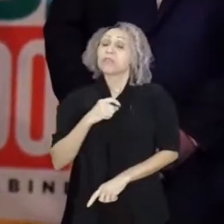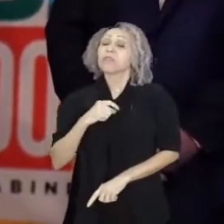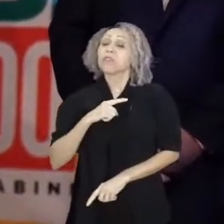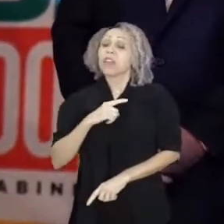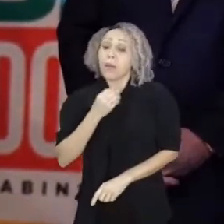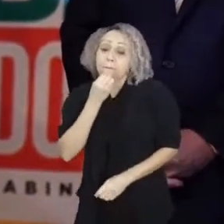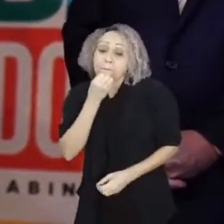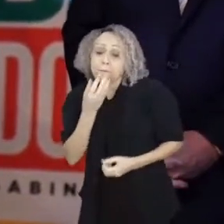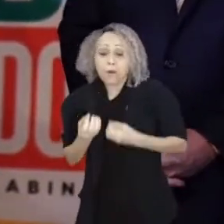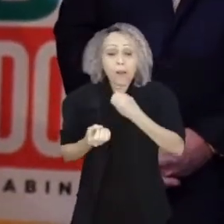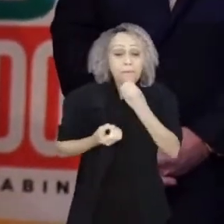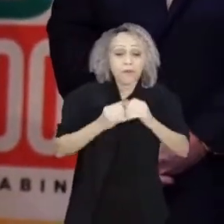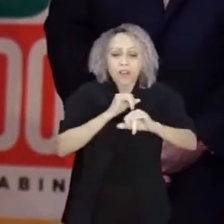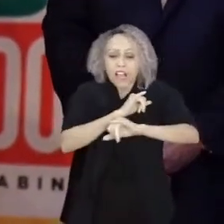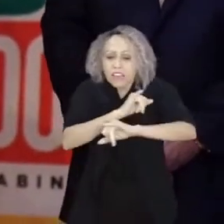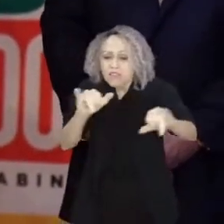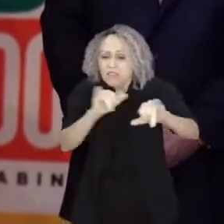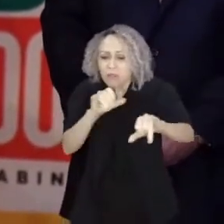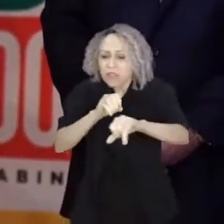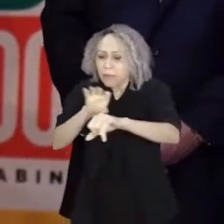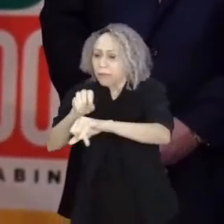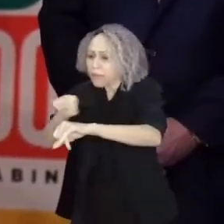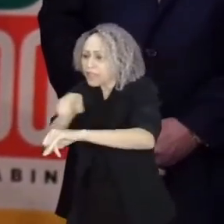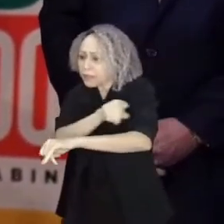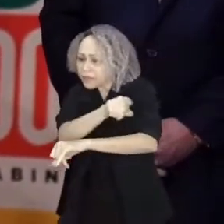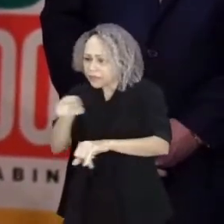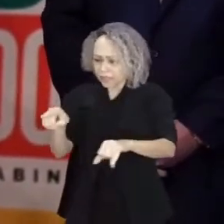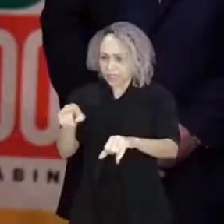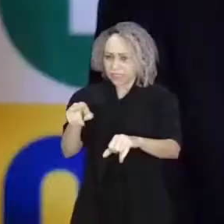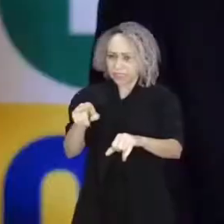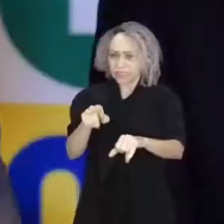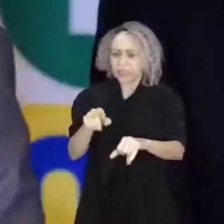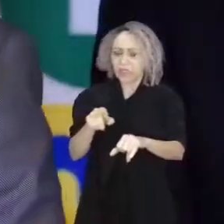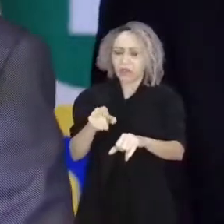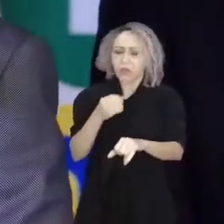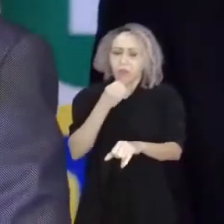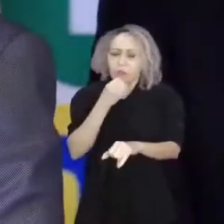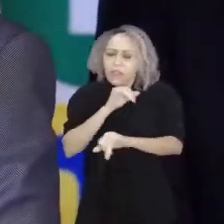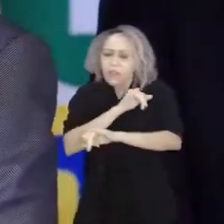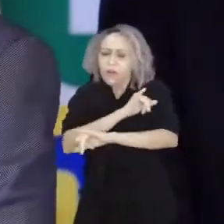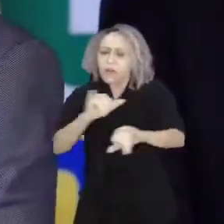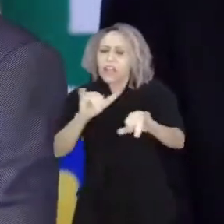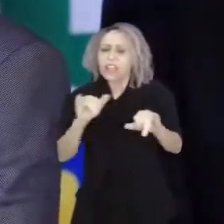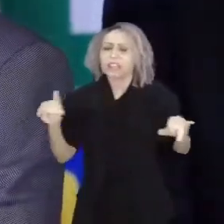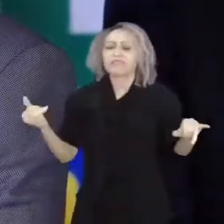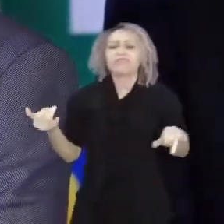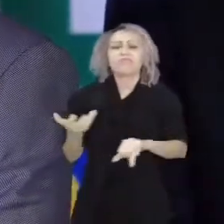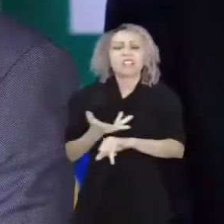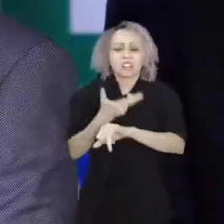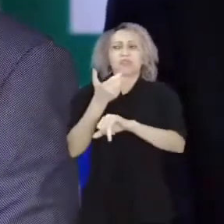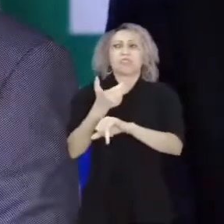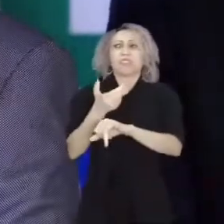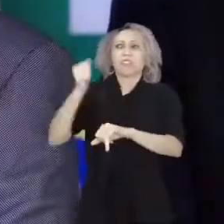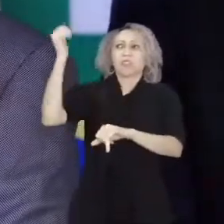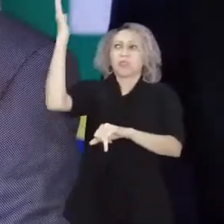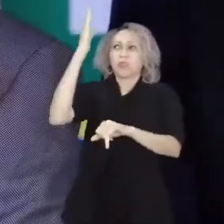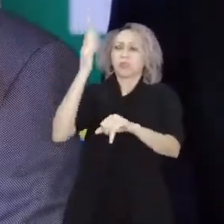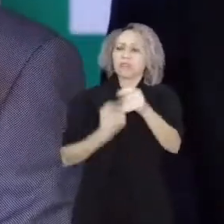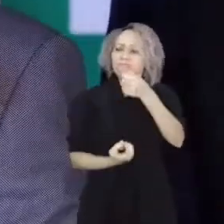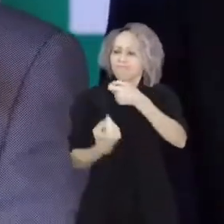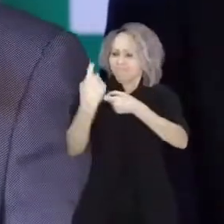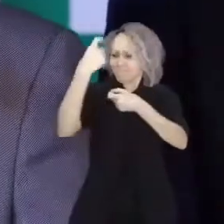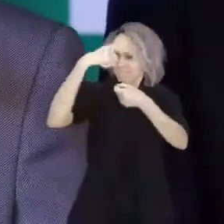gente pretende recuperar o Estado de Direito desse país, a democracia e a melhoria da qualidade de vida do povo